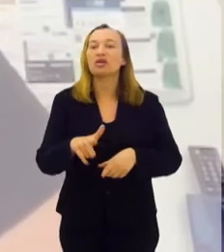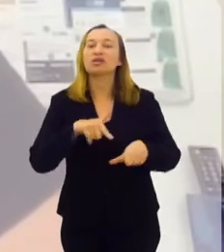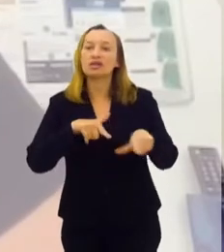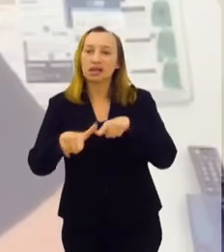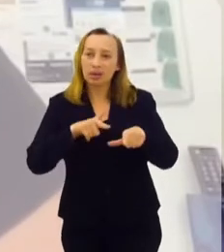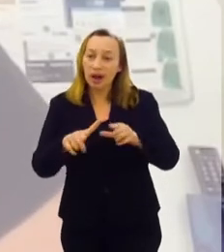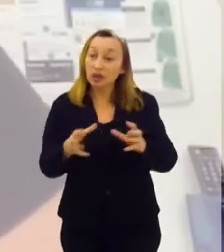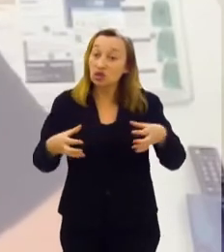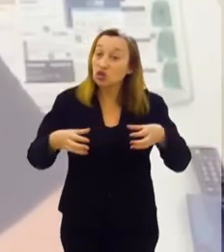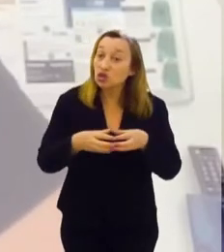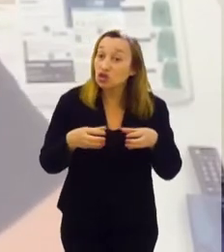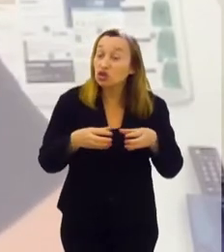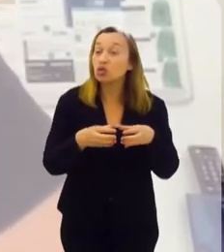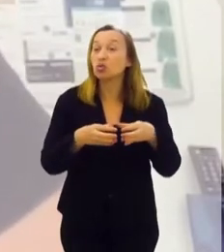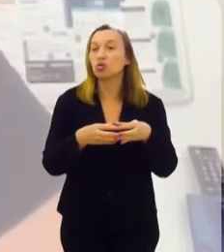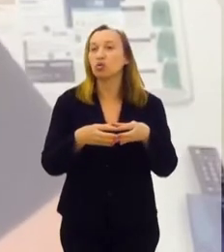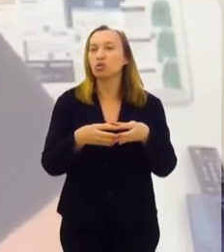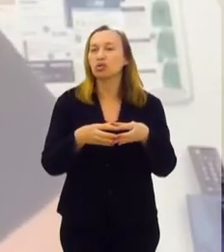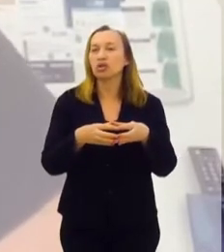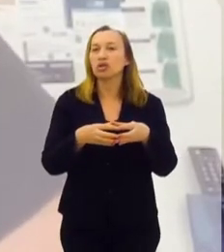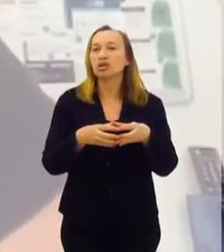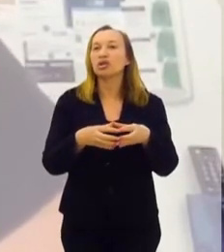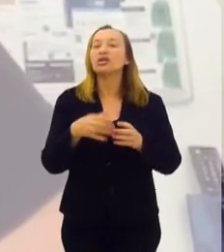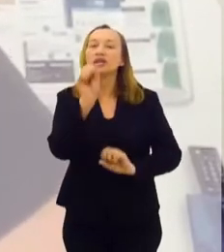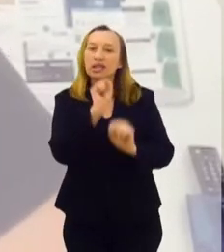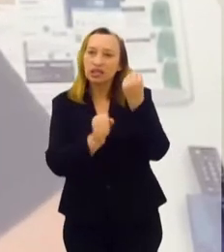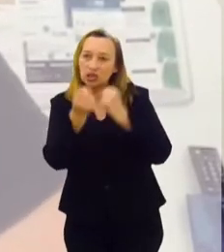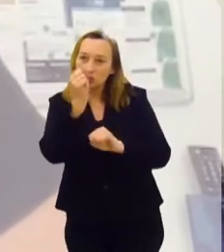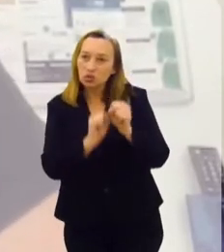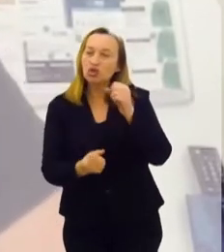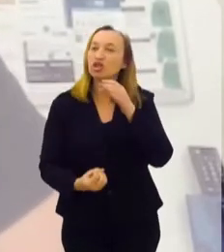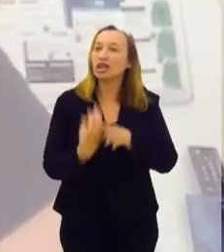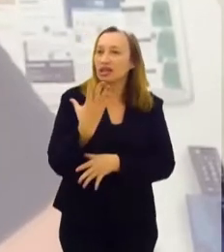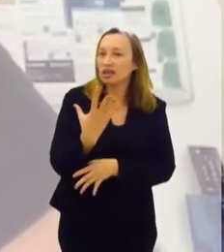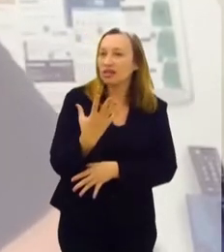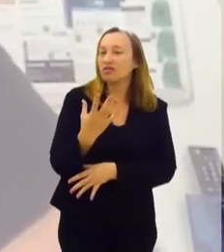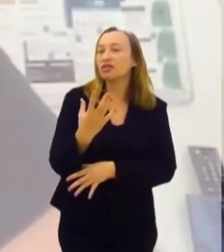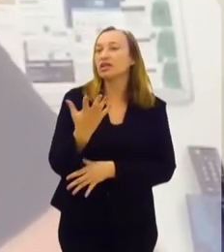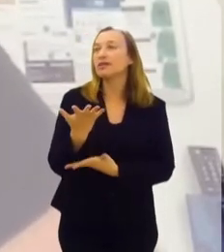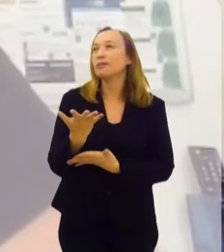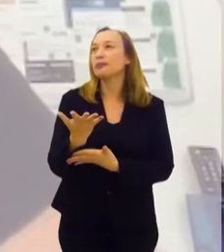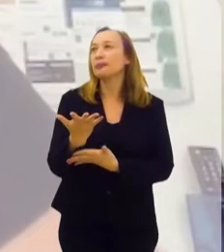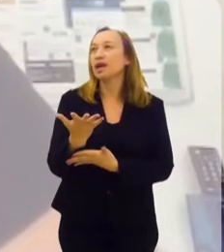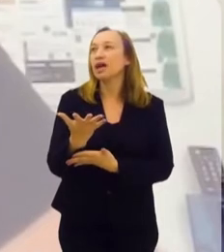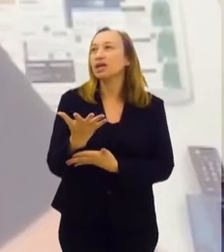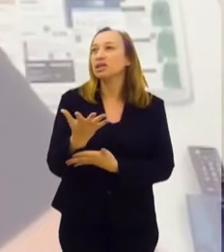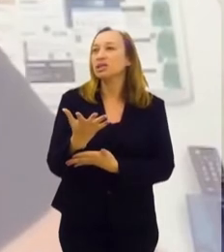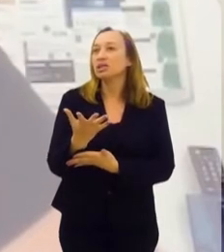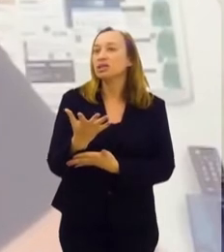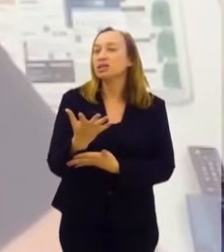E, de novo, esse trabalho coletivo, a partir da indústria criativa e tal,